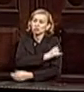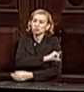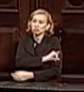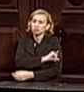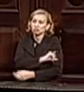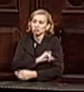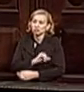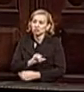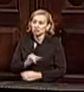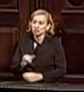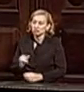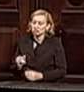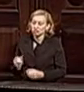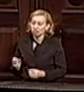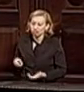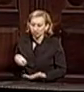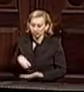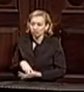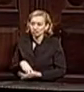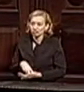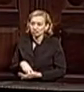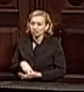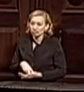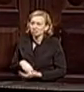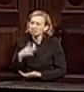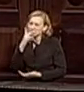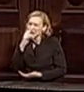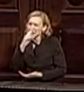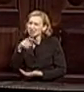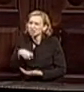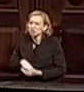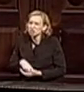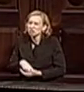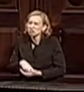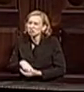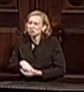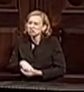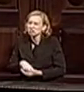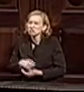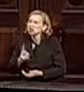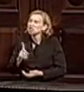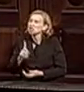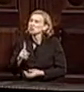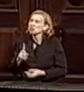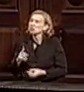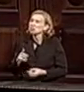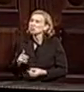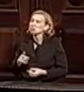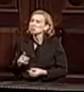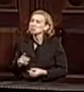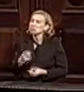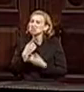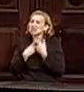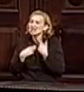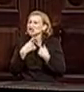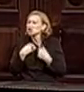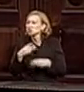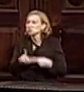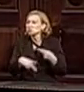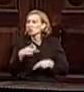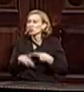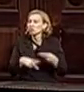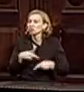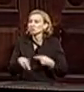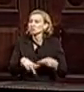encontra-se de joelhos. Encontra-se de joelhos não pela vontade do povo, mas